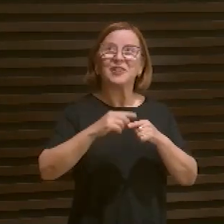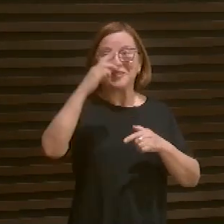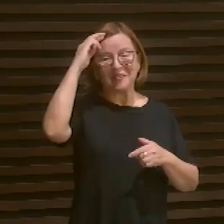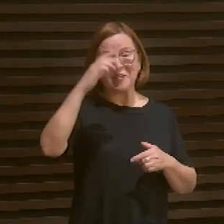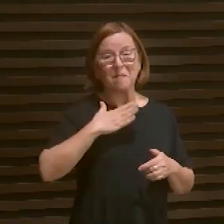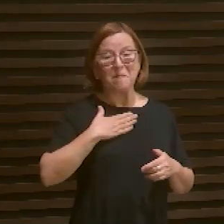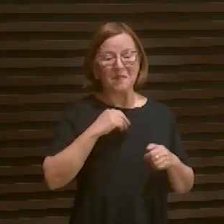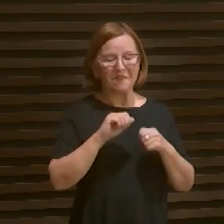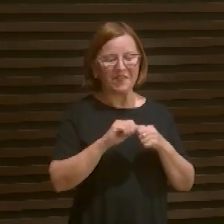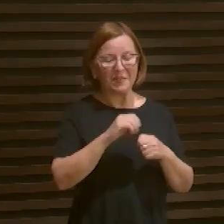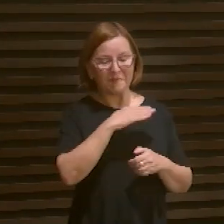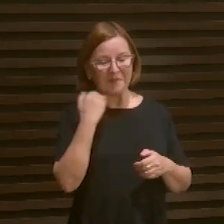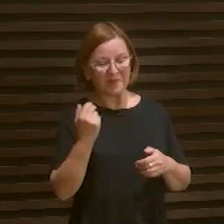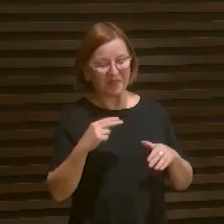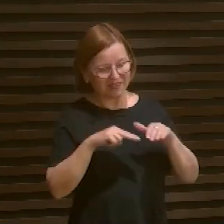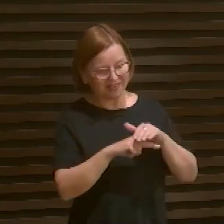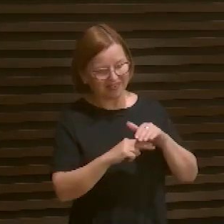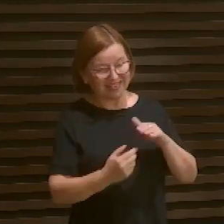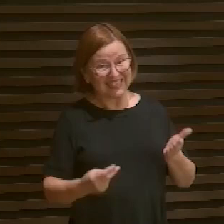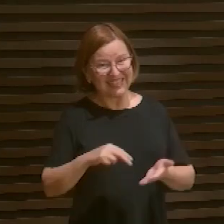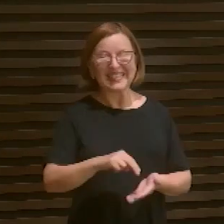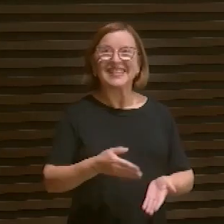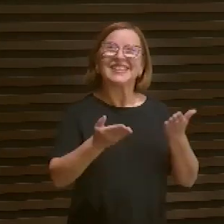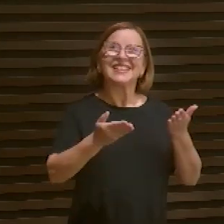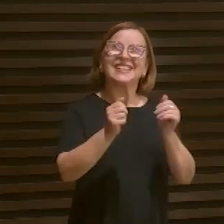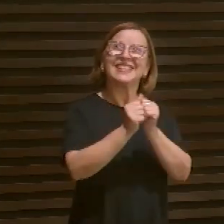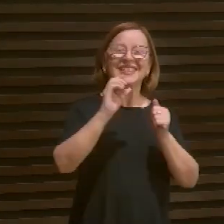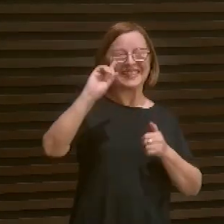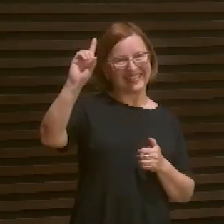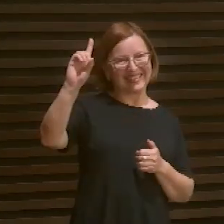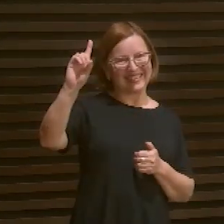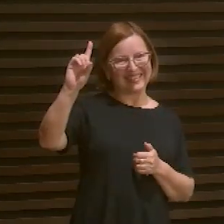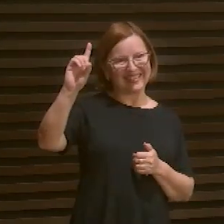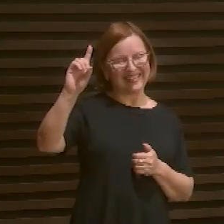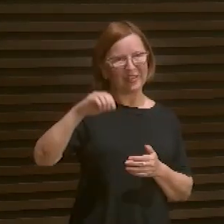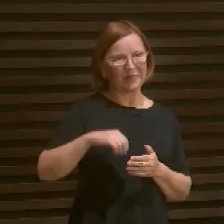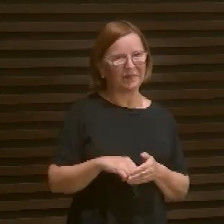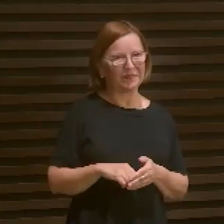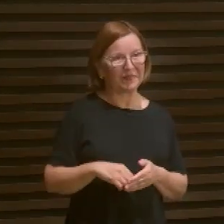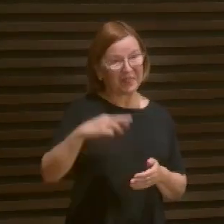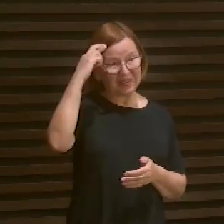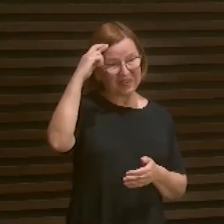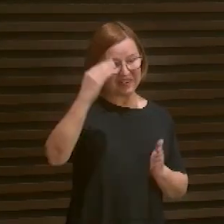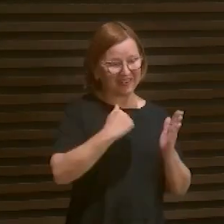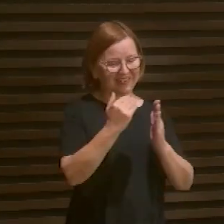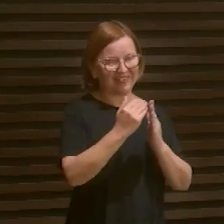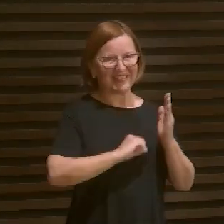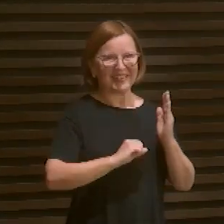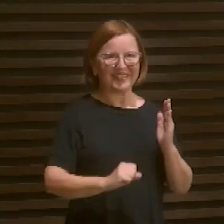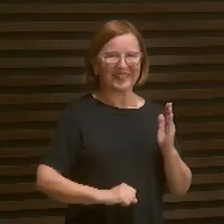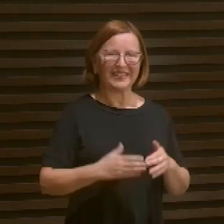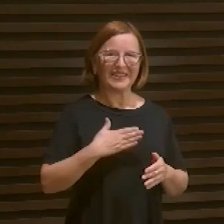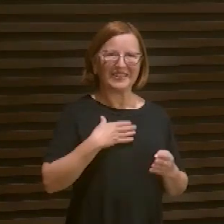sepultado e ressuscitado contigo. Ele é o sumo sacerdote